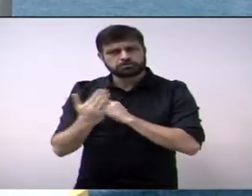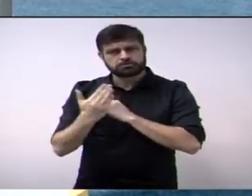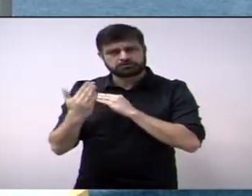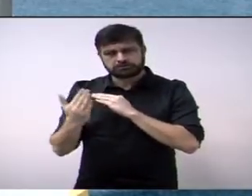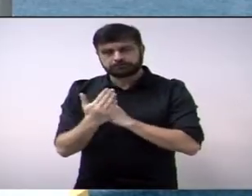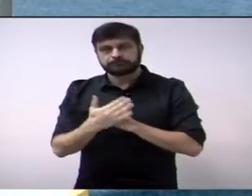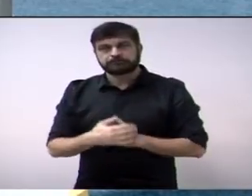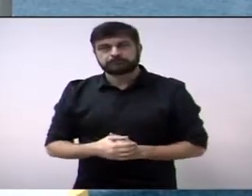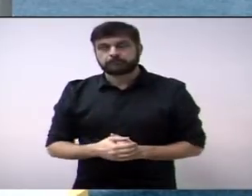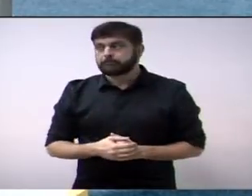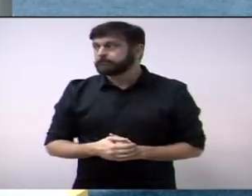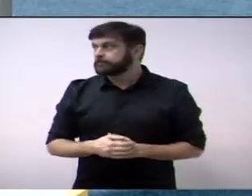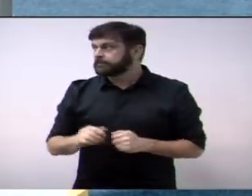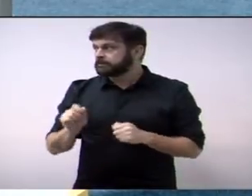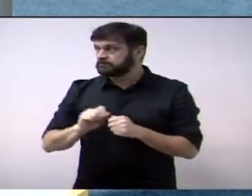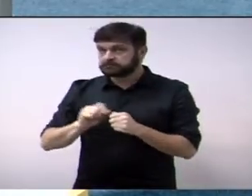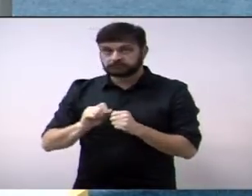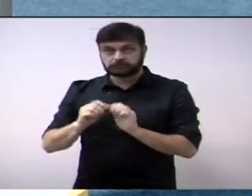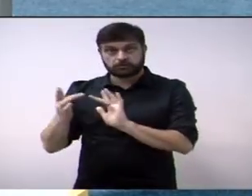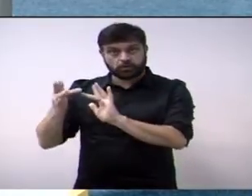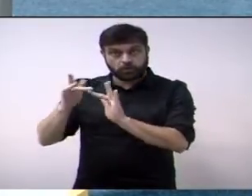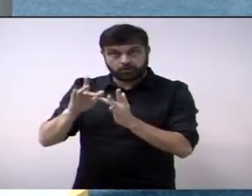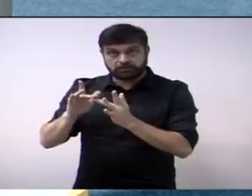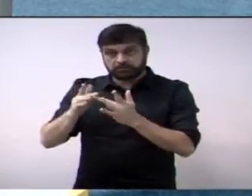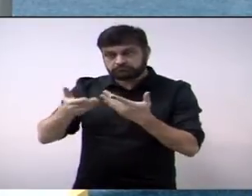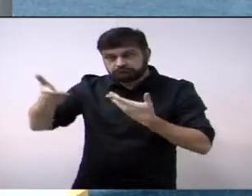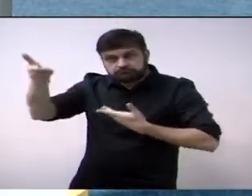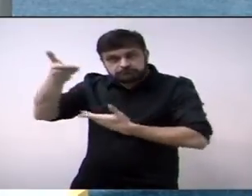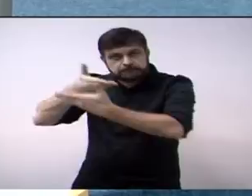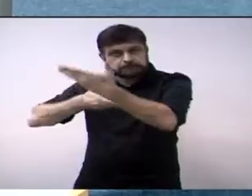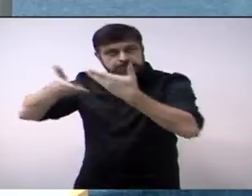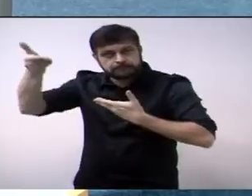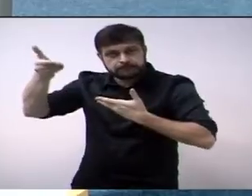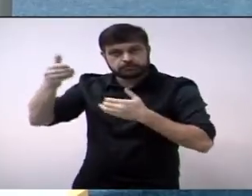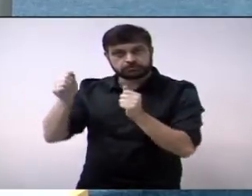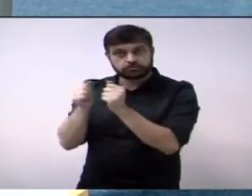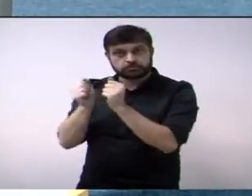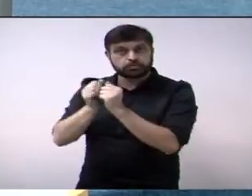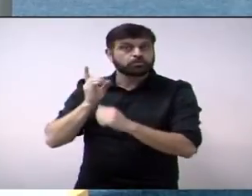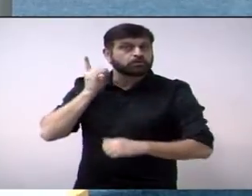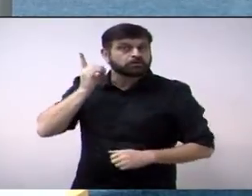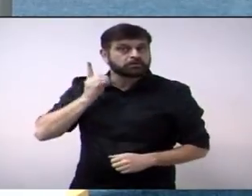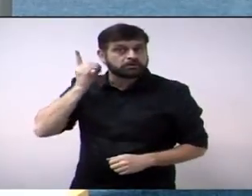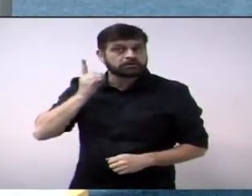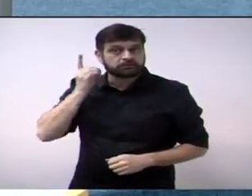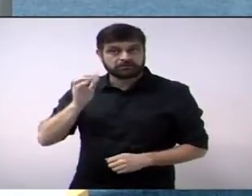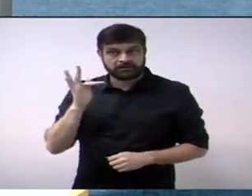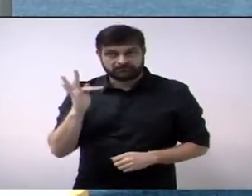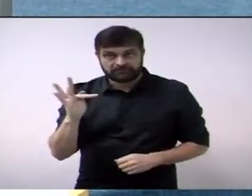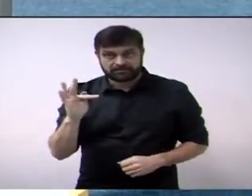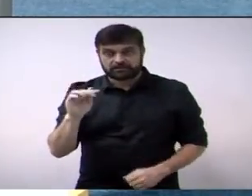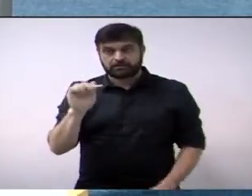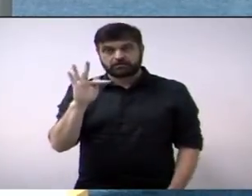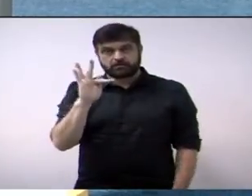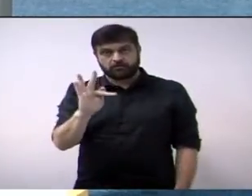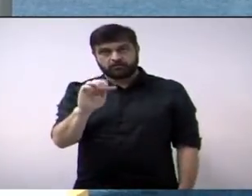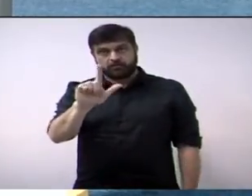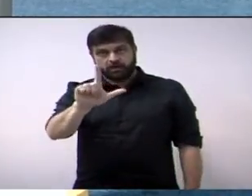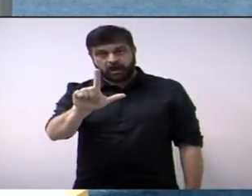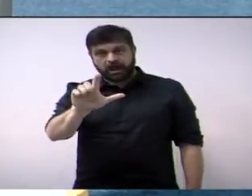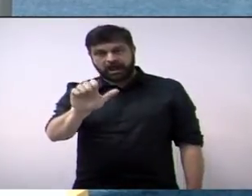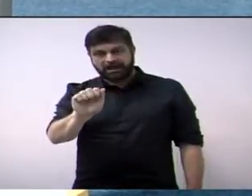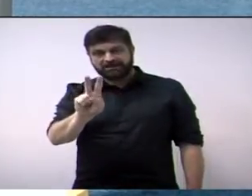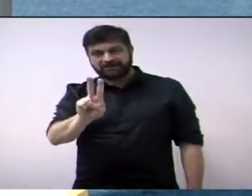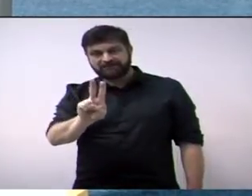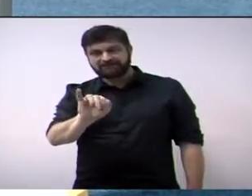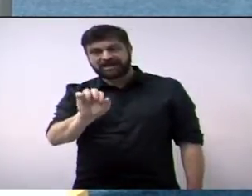e que estenderam esse contato aí, conseguiram estreitar, na verdade, com o deputado federal Flavinho. E foi muito